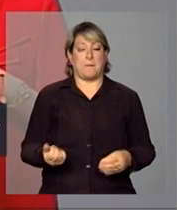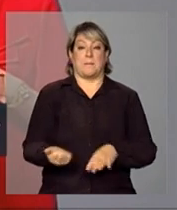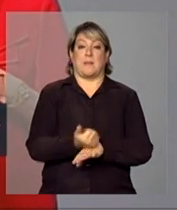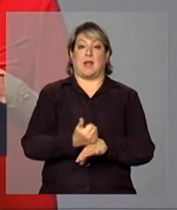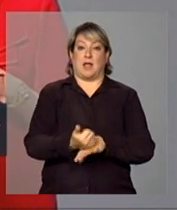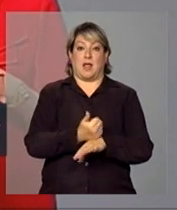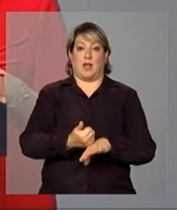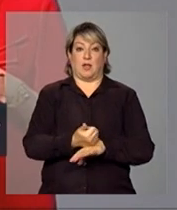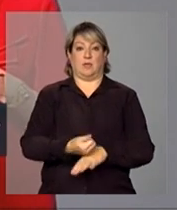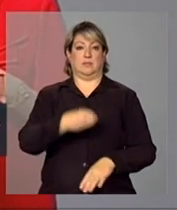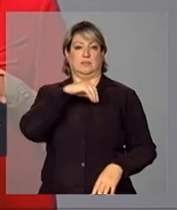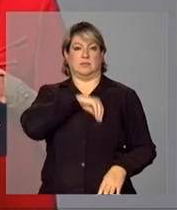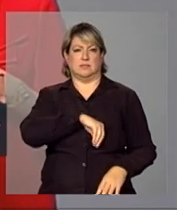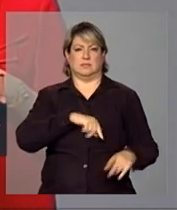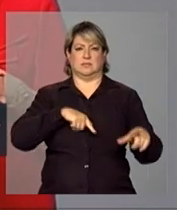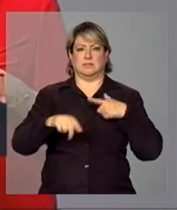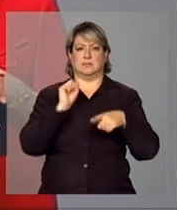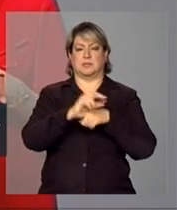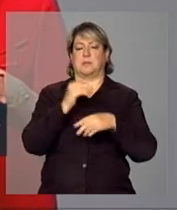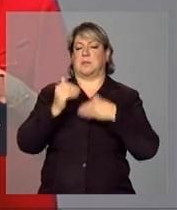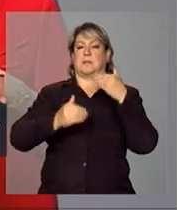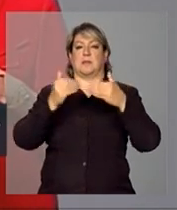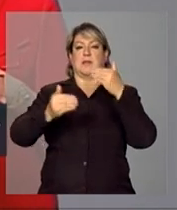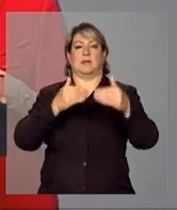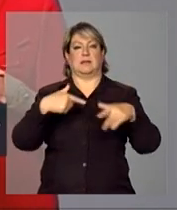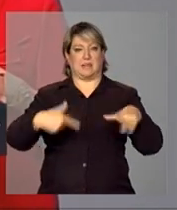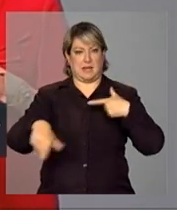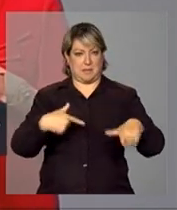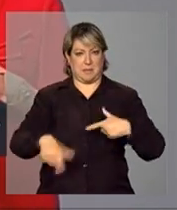melhor colocação no mercado de trabalho.